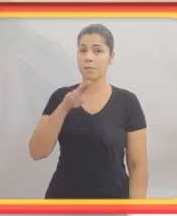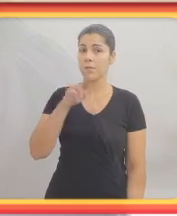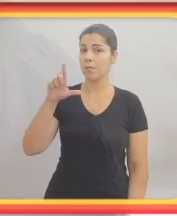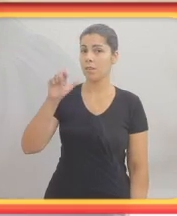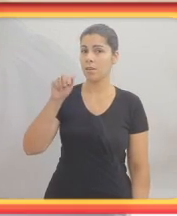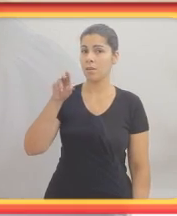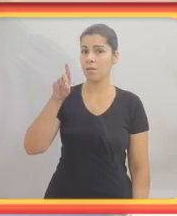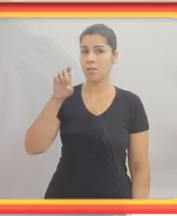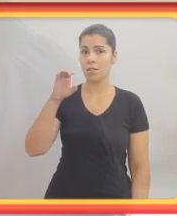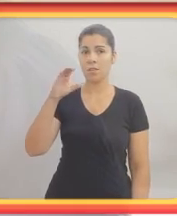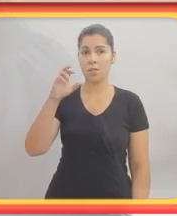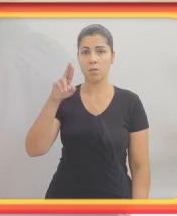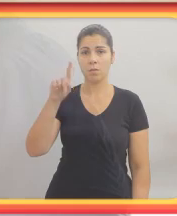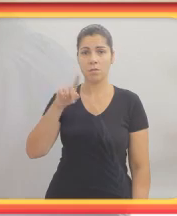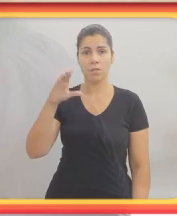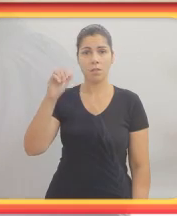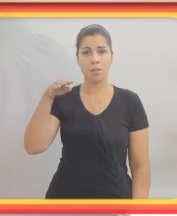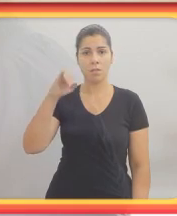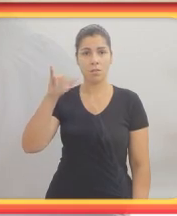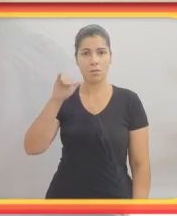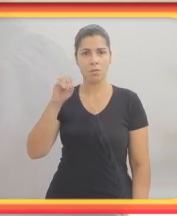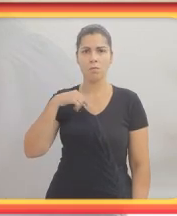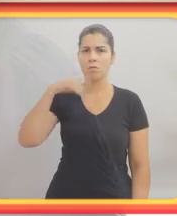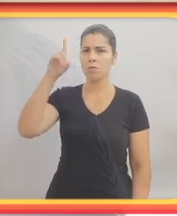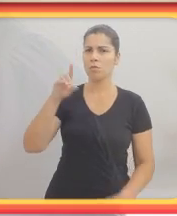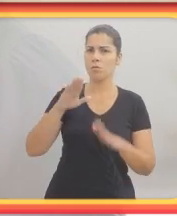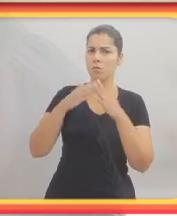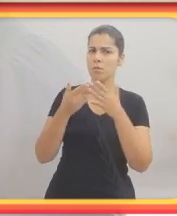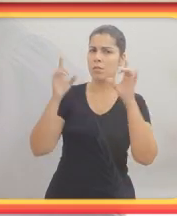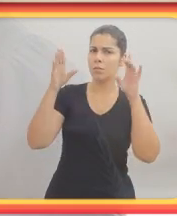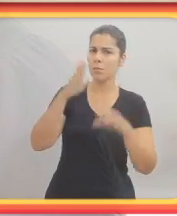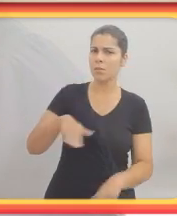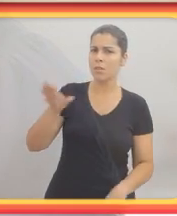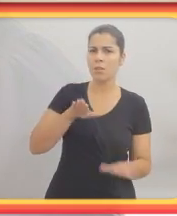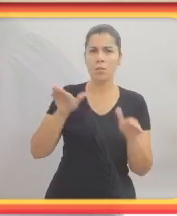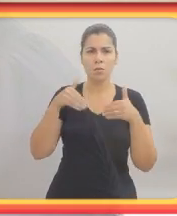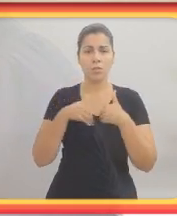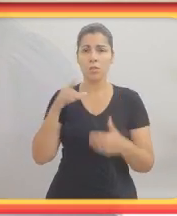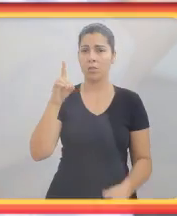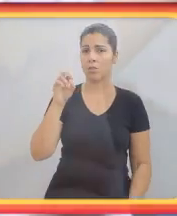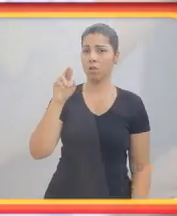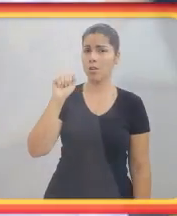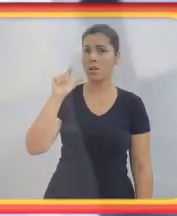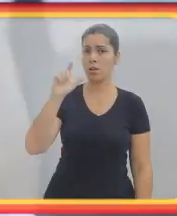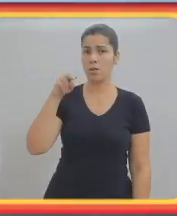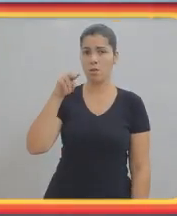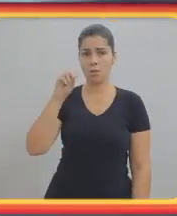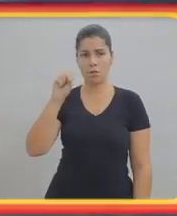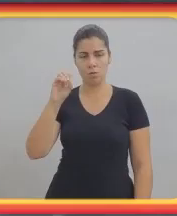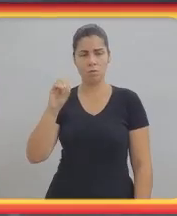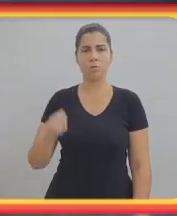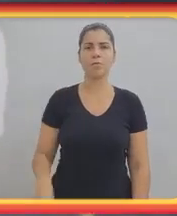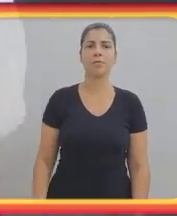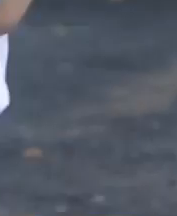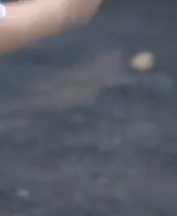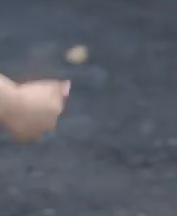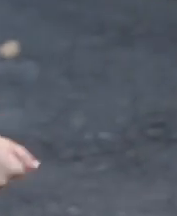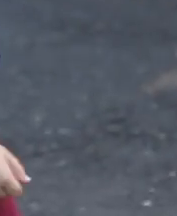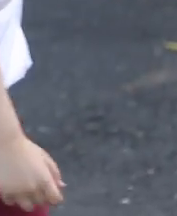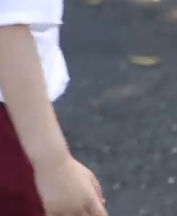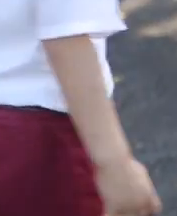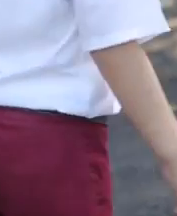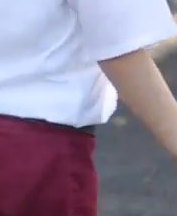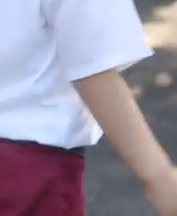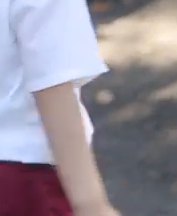Meu nome é Laude Cruz Camerro. Sou diretora da Escola Especial para Crianças com Autismo, Dora Alonso. Em um pátio, uma mulher de